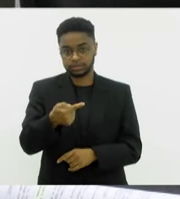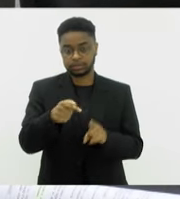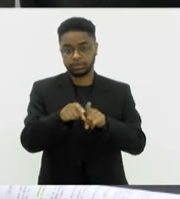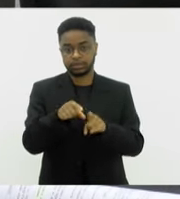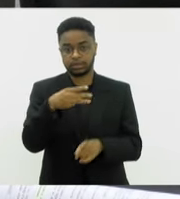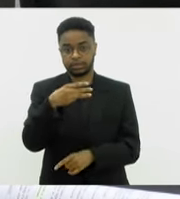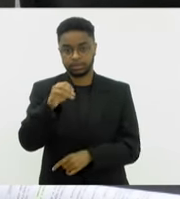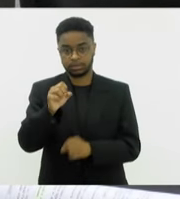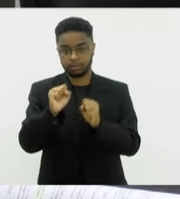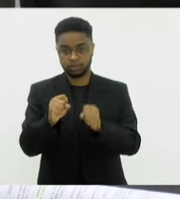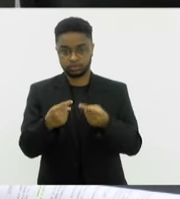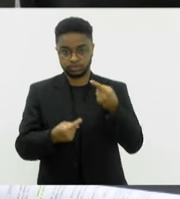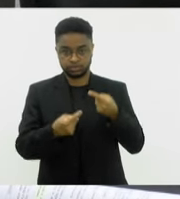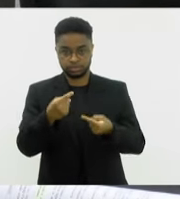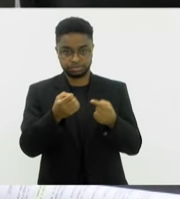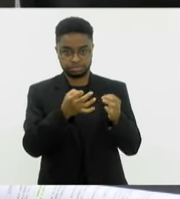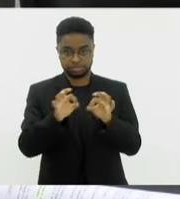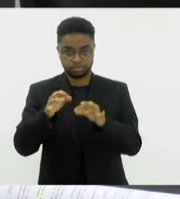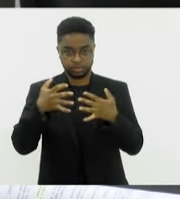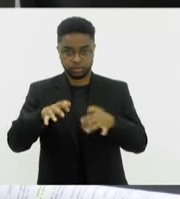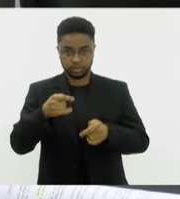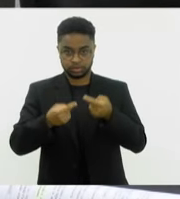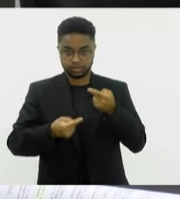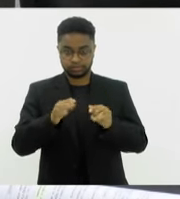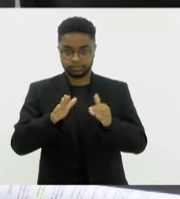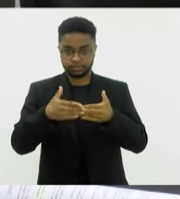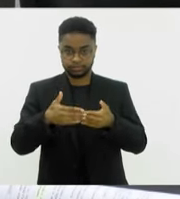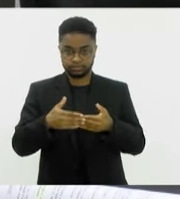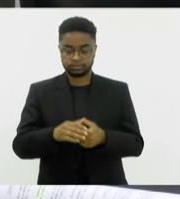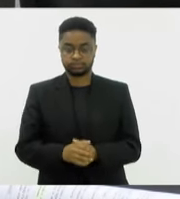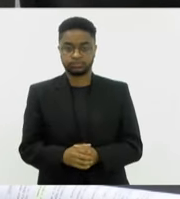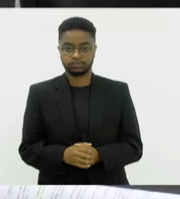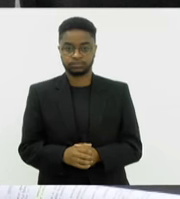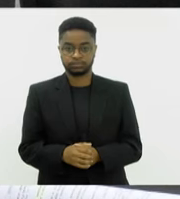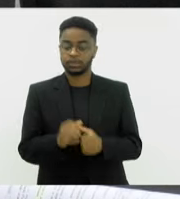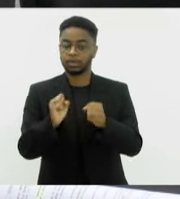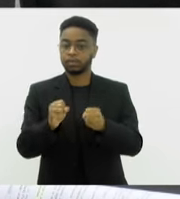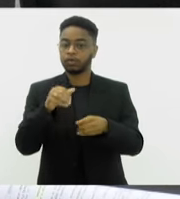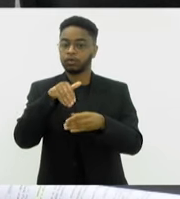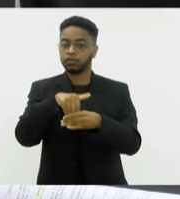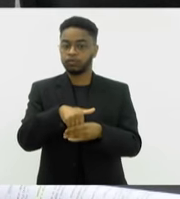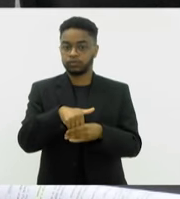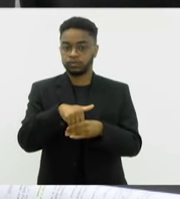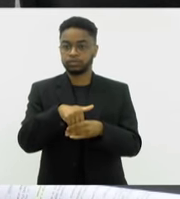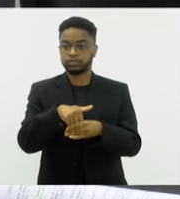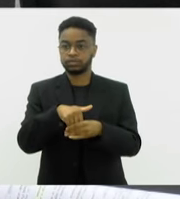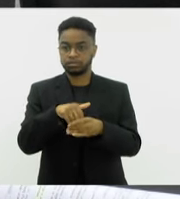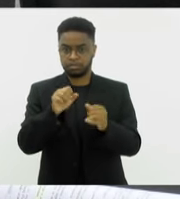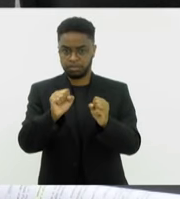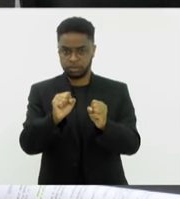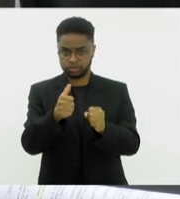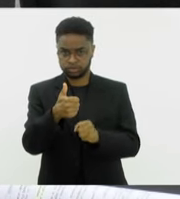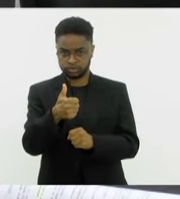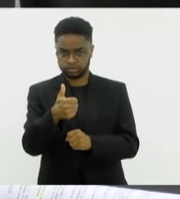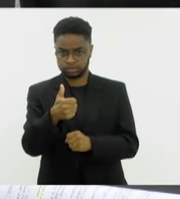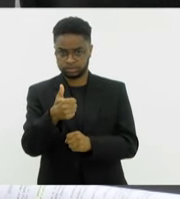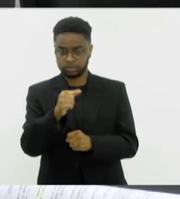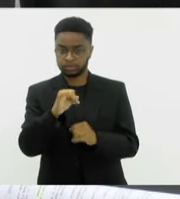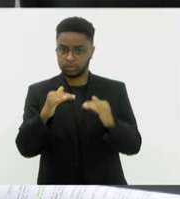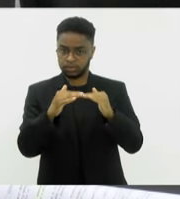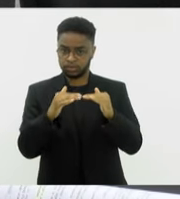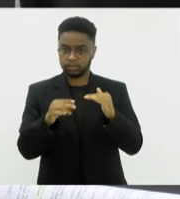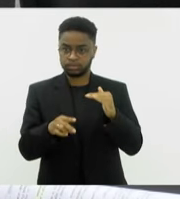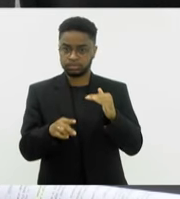Em discussão, não havendo que queira discutir, encerrada a discussão, em votação, pode ir, deputada Érica? Senhores que